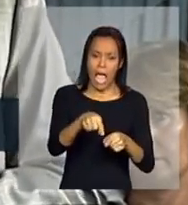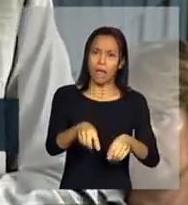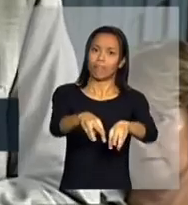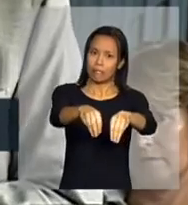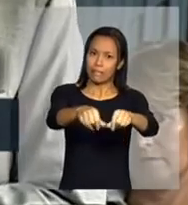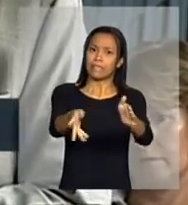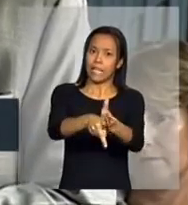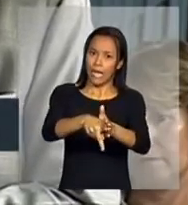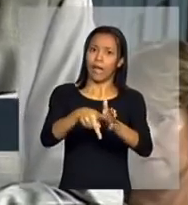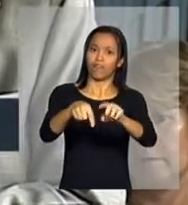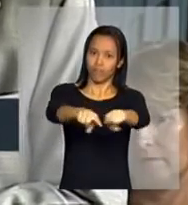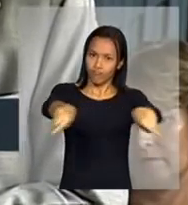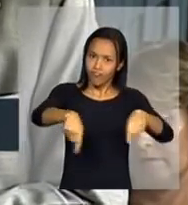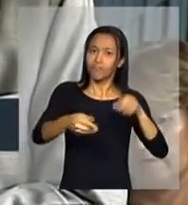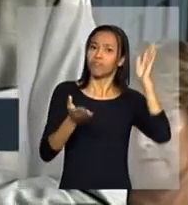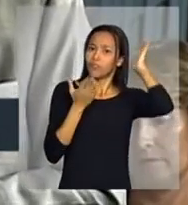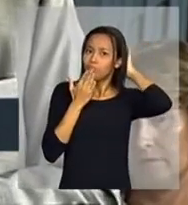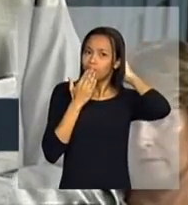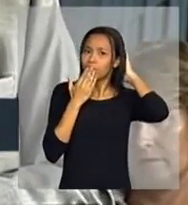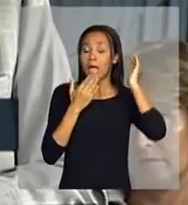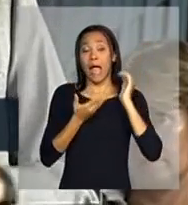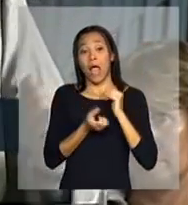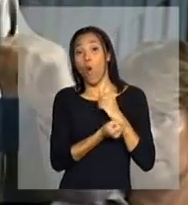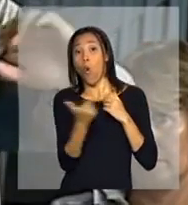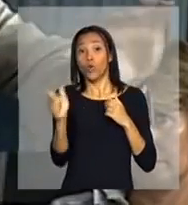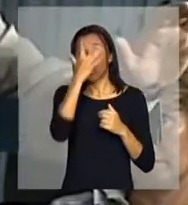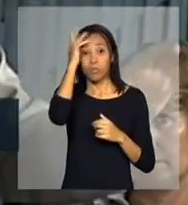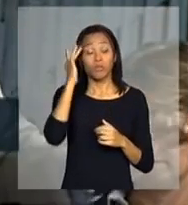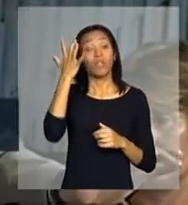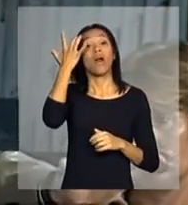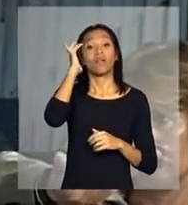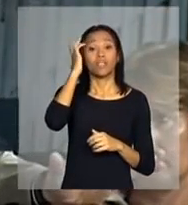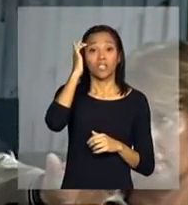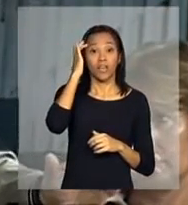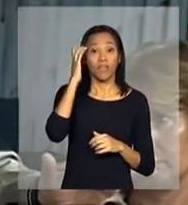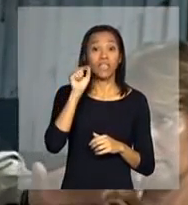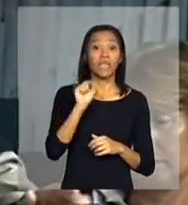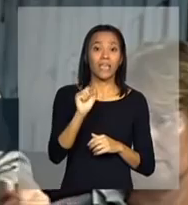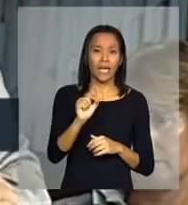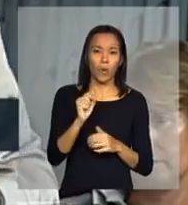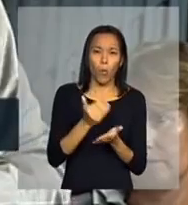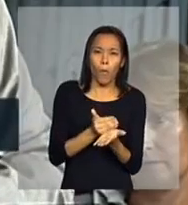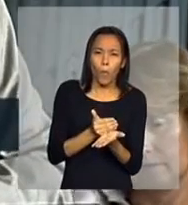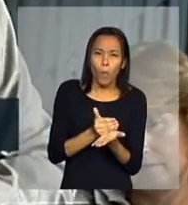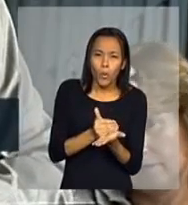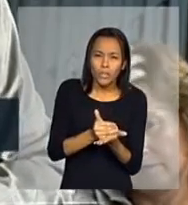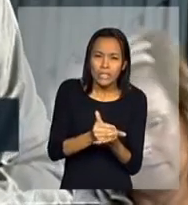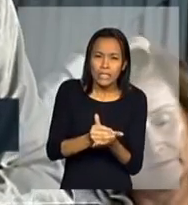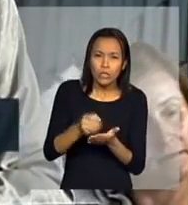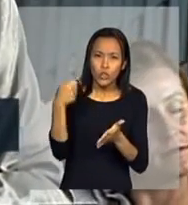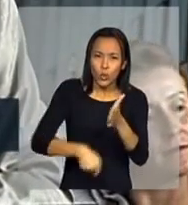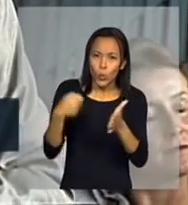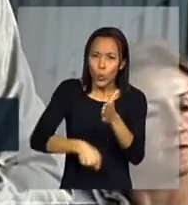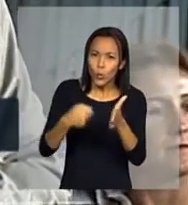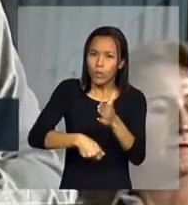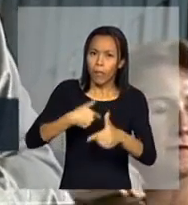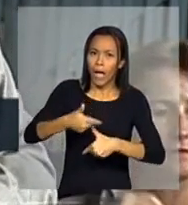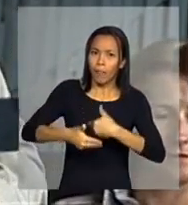eram vistos por muitos, talvez de forma ingênua, como o ponto final de um processo de luta que havia